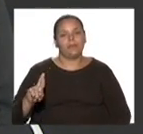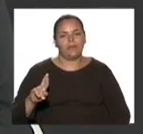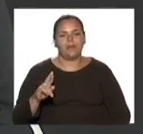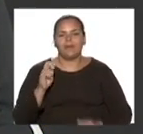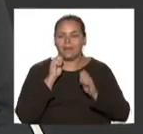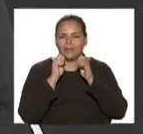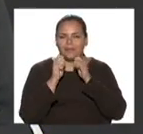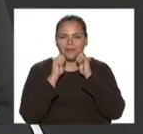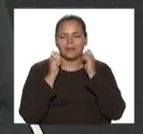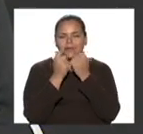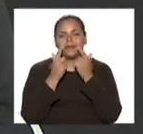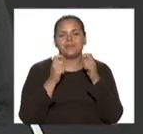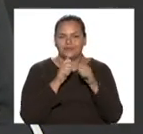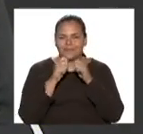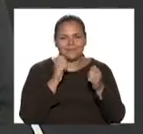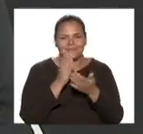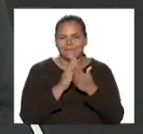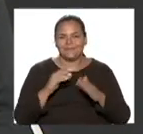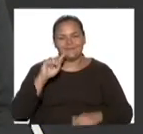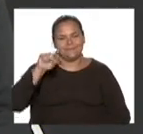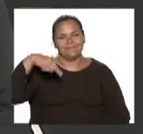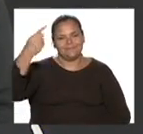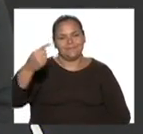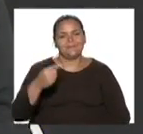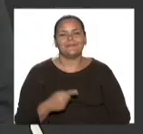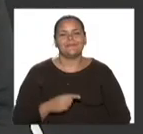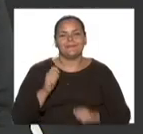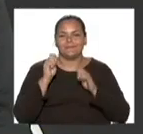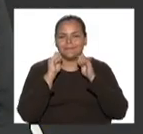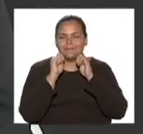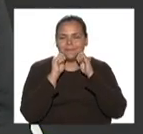www.alerj.rj.gov.br. O Alerj Entrevista fica por aqui. Até